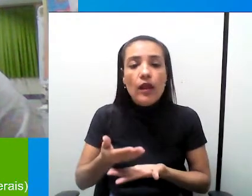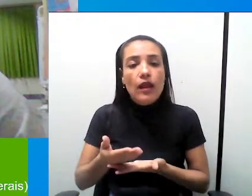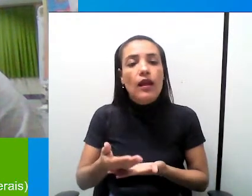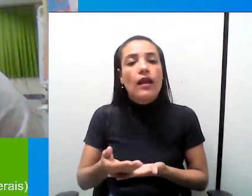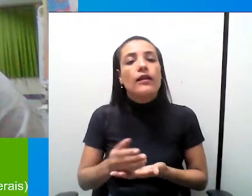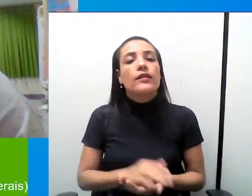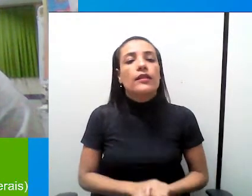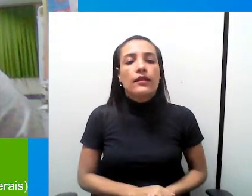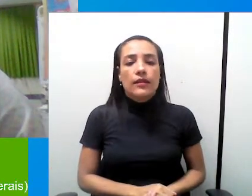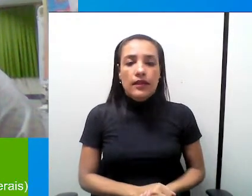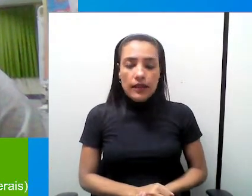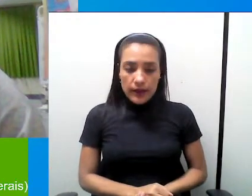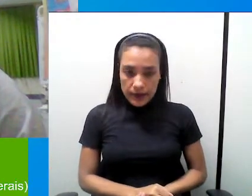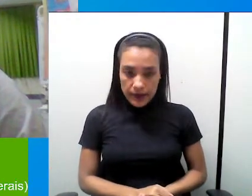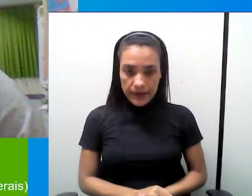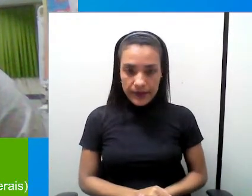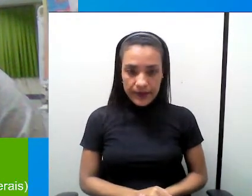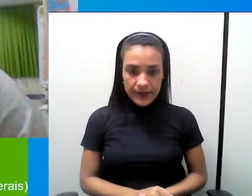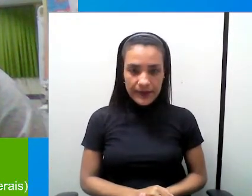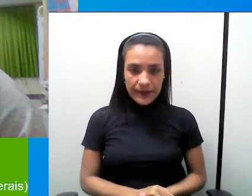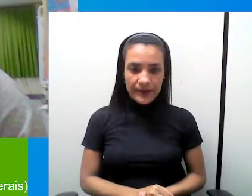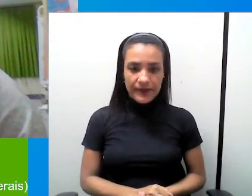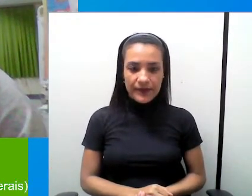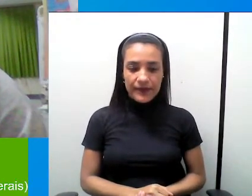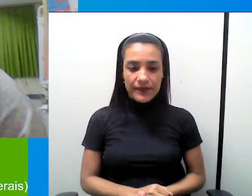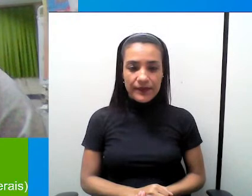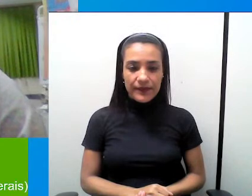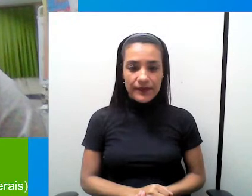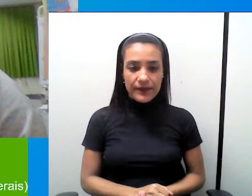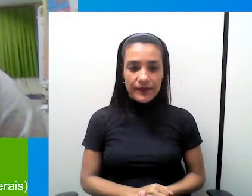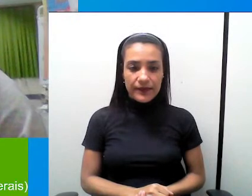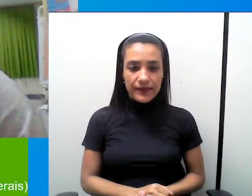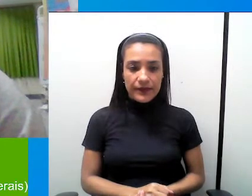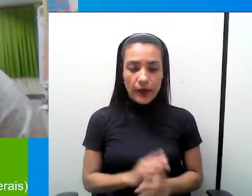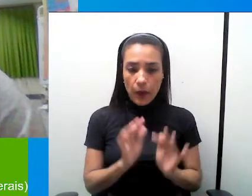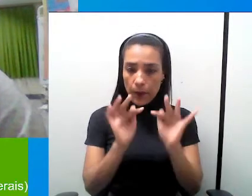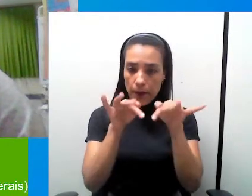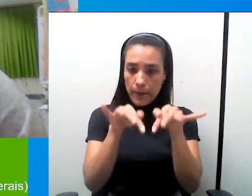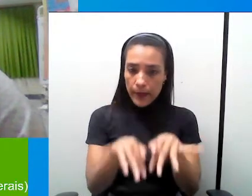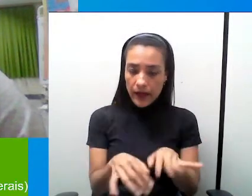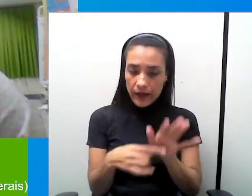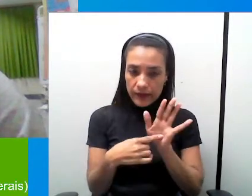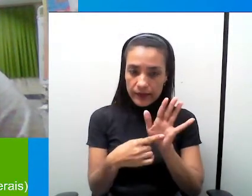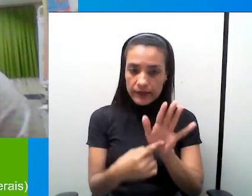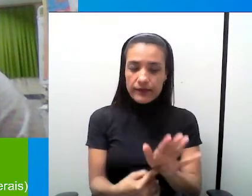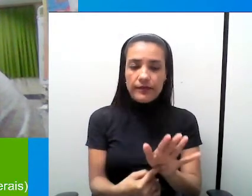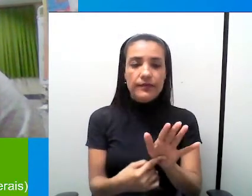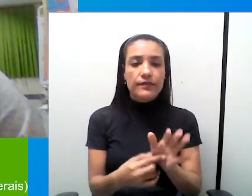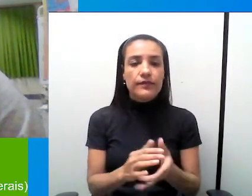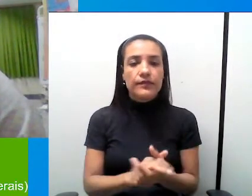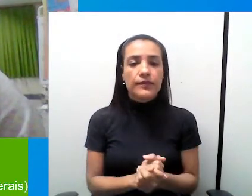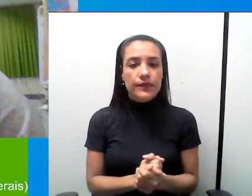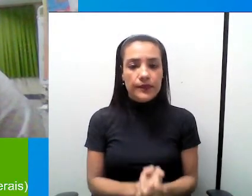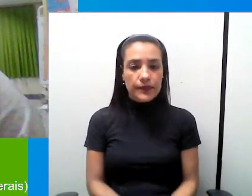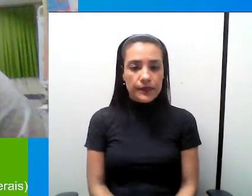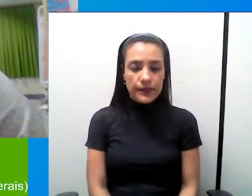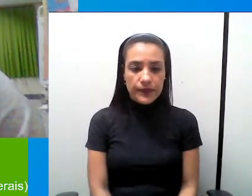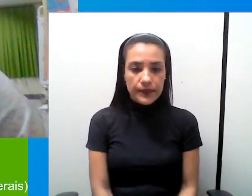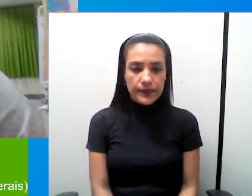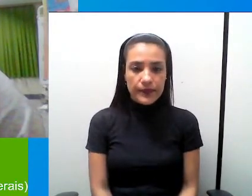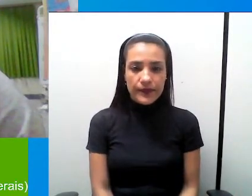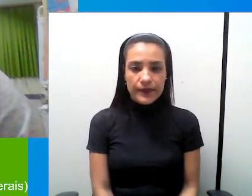atuar. Né? Eu vou fazer uma breve apresentação, ver se eu consigo aqui.